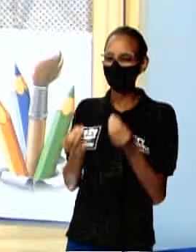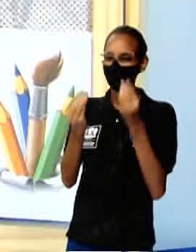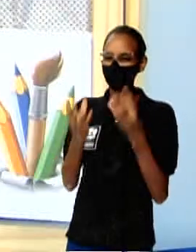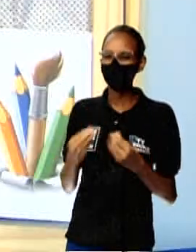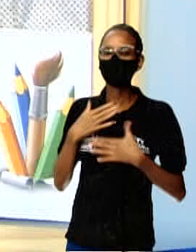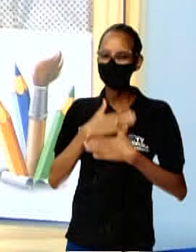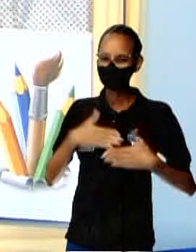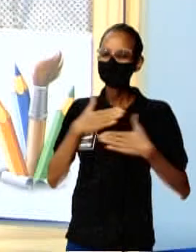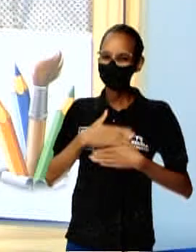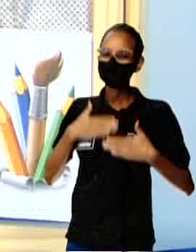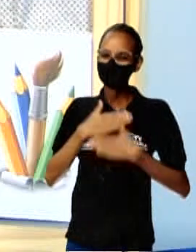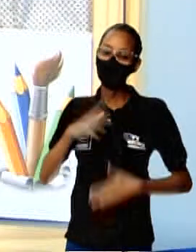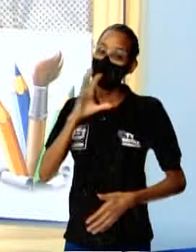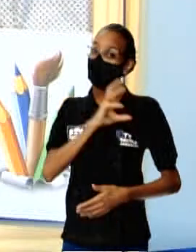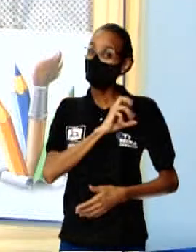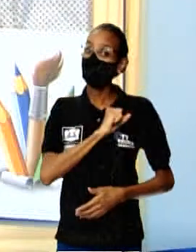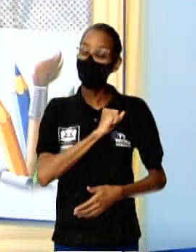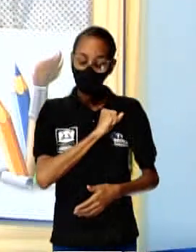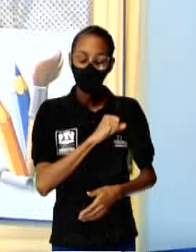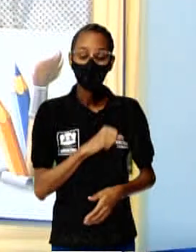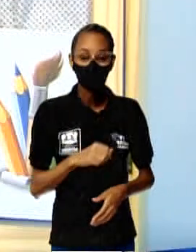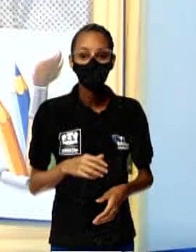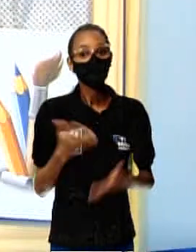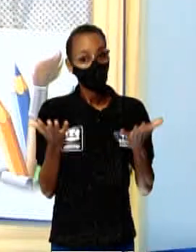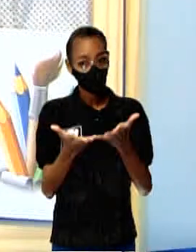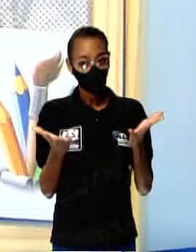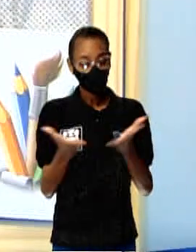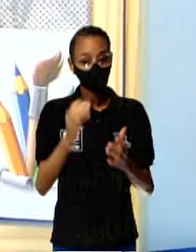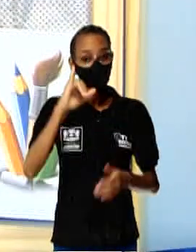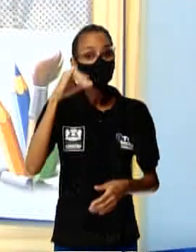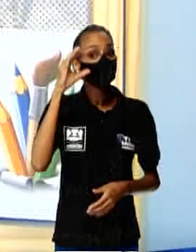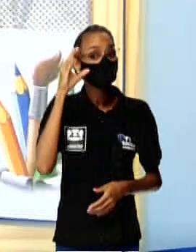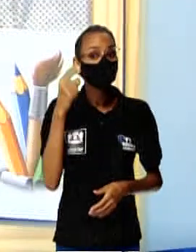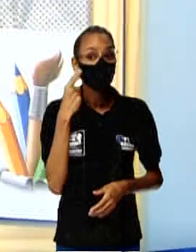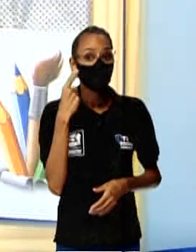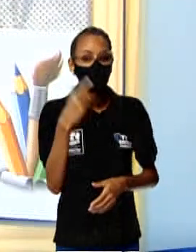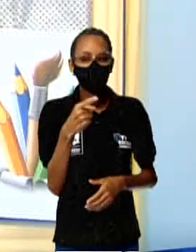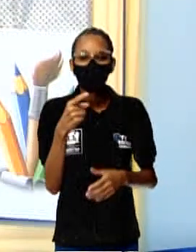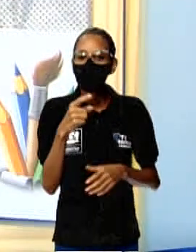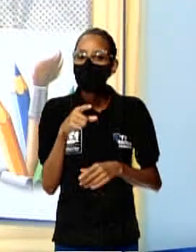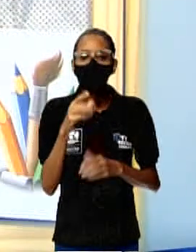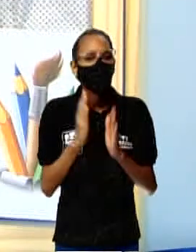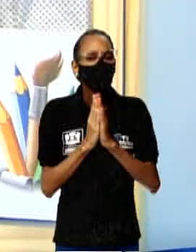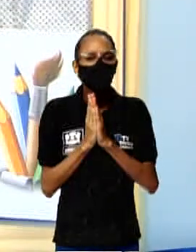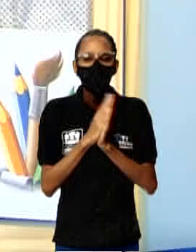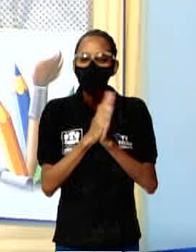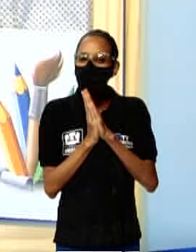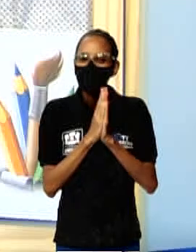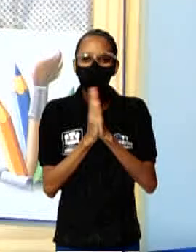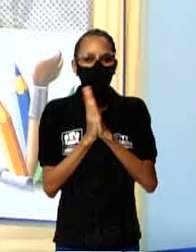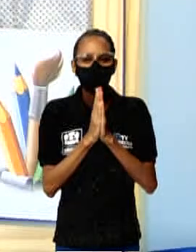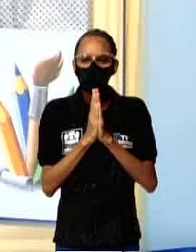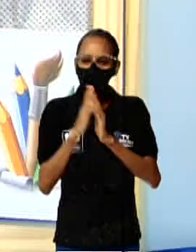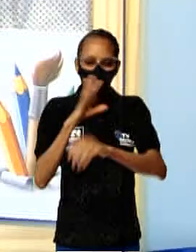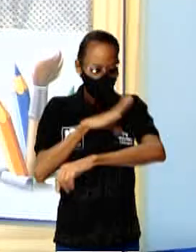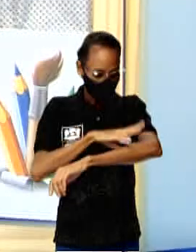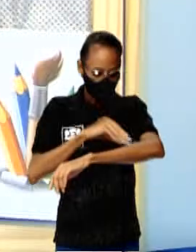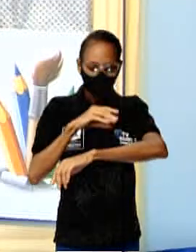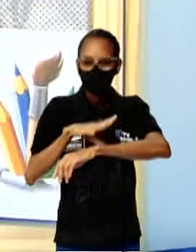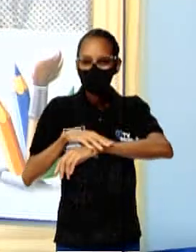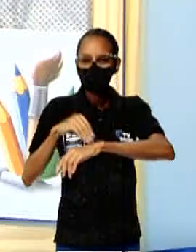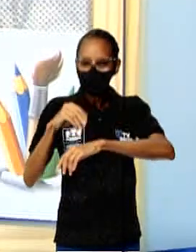eu amo peão Zuca agora Zuca Oi fofinha ela é feita de